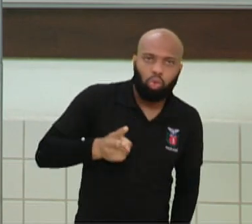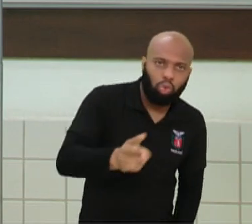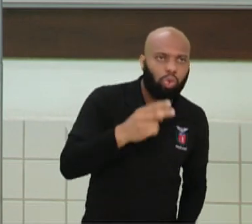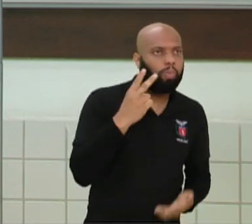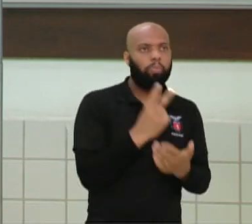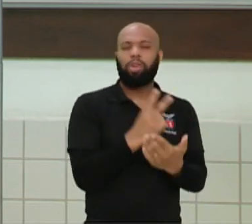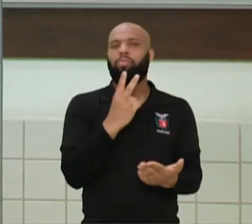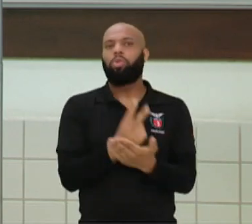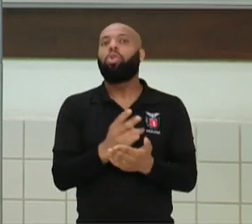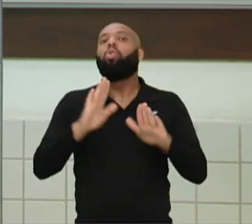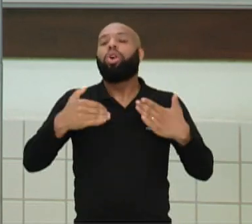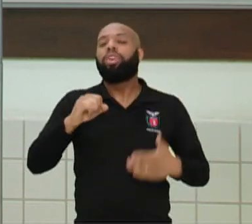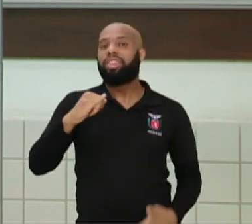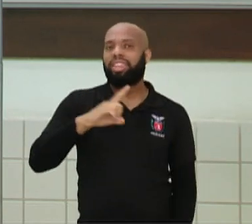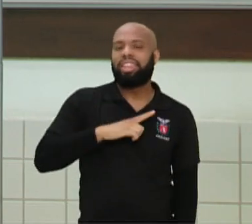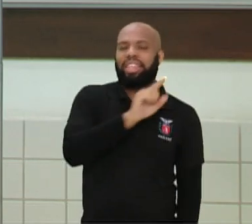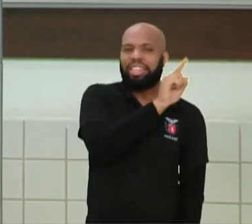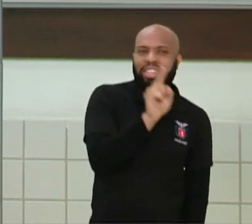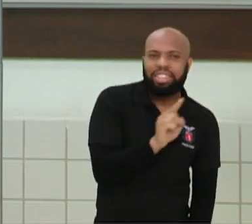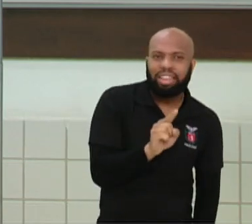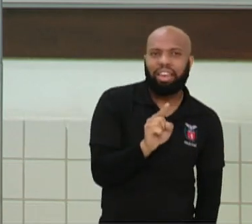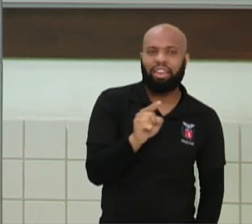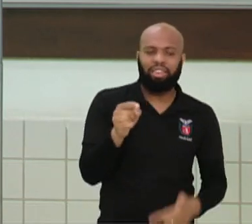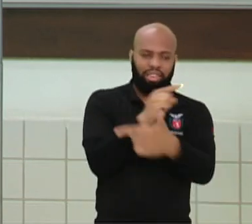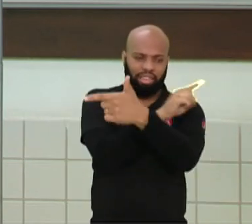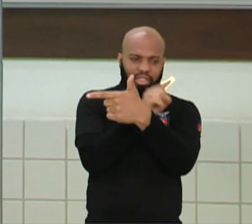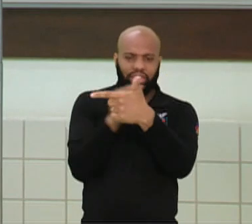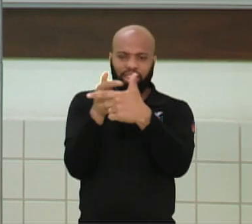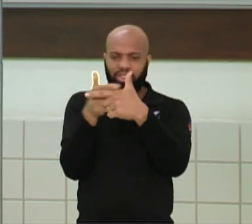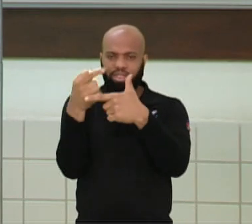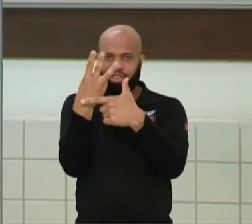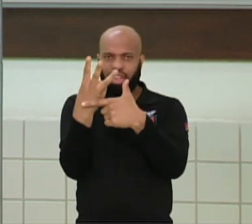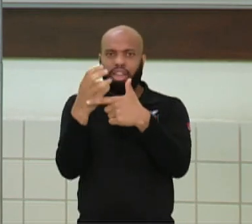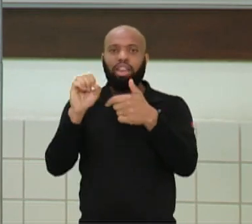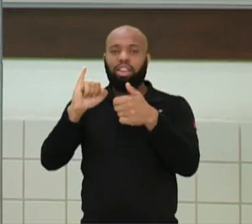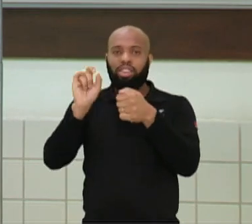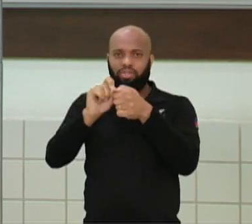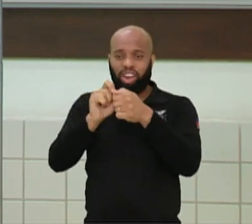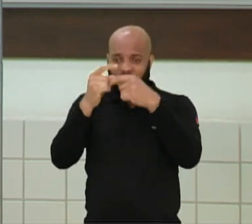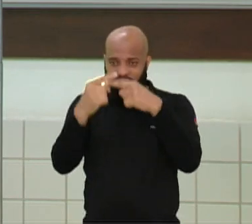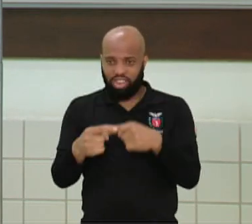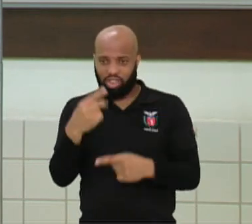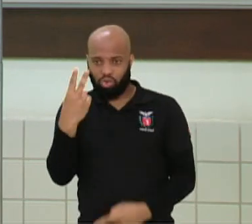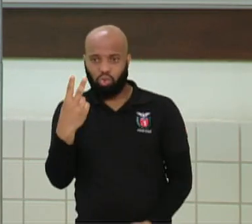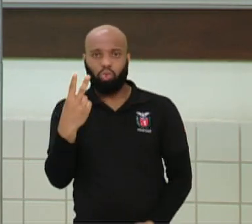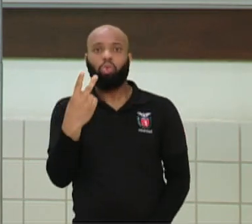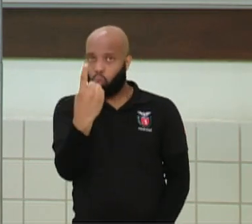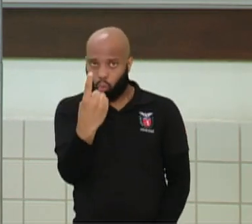o mesmo. Então, se eu tenho Z dividido por W, se eu multiplicar por 1, eu continuarei